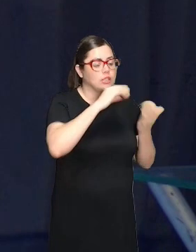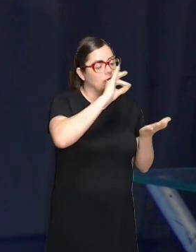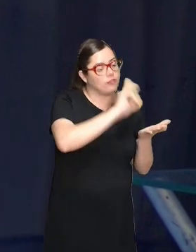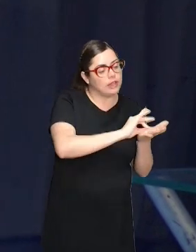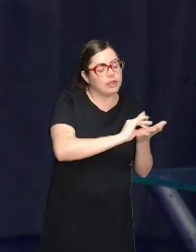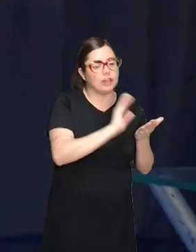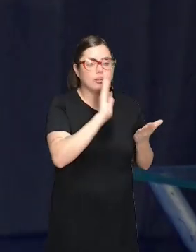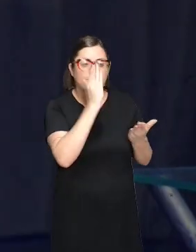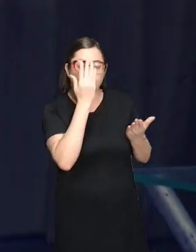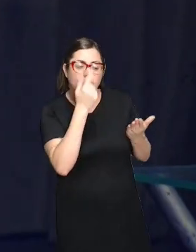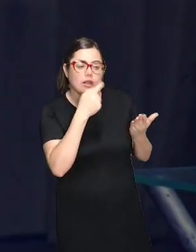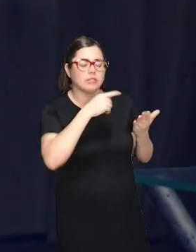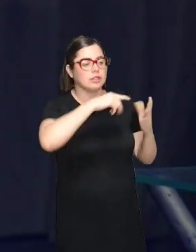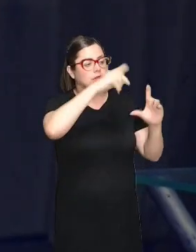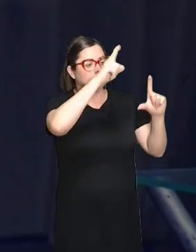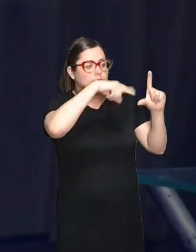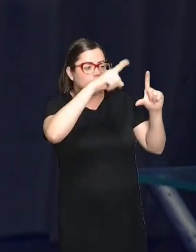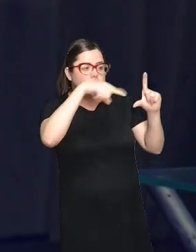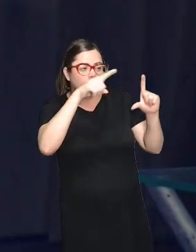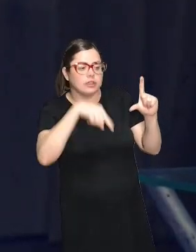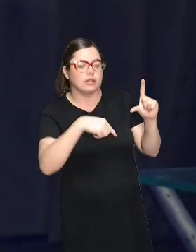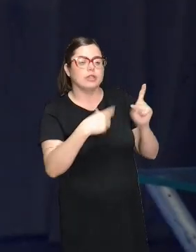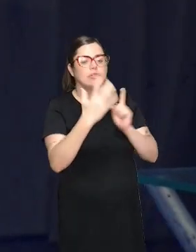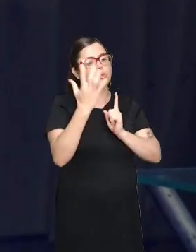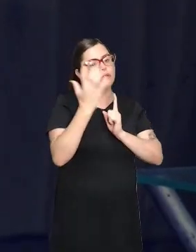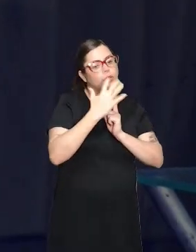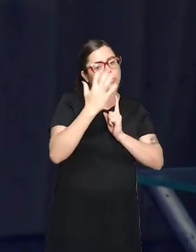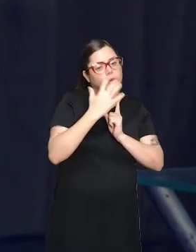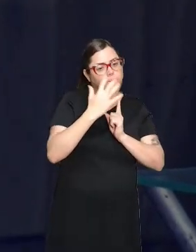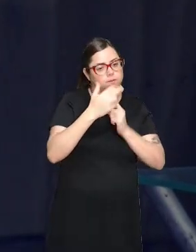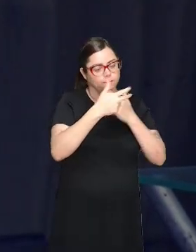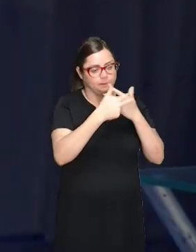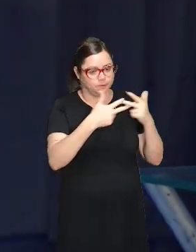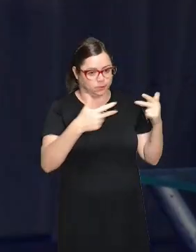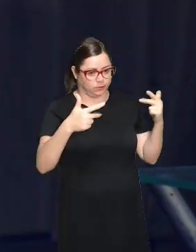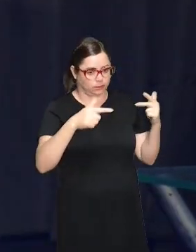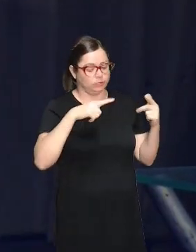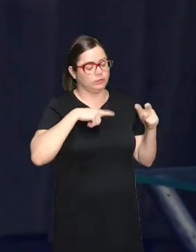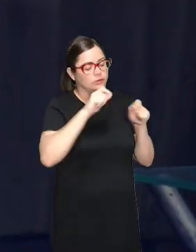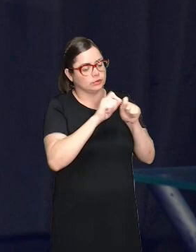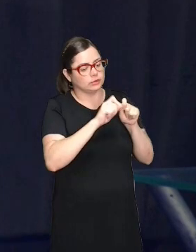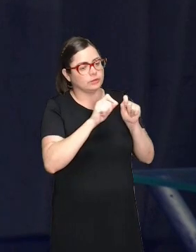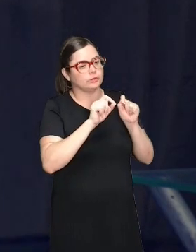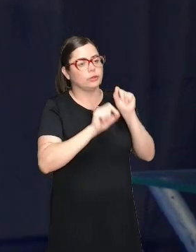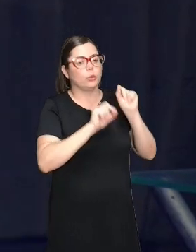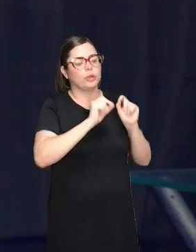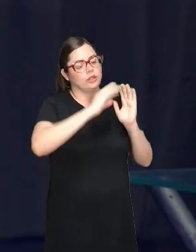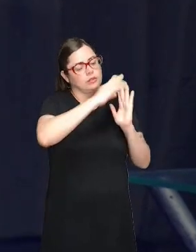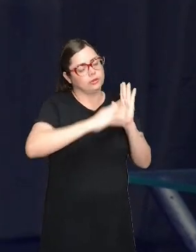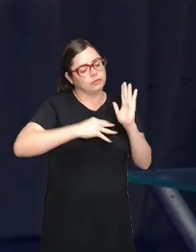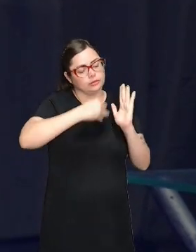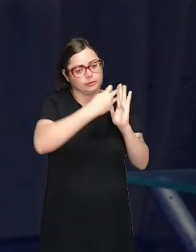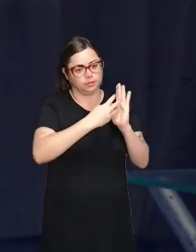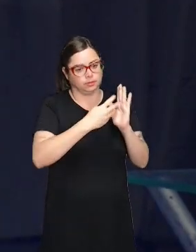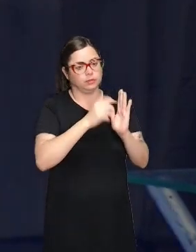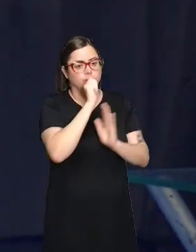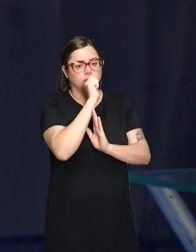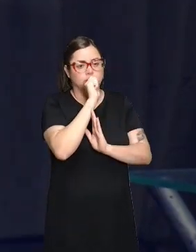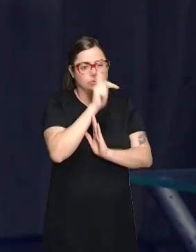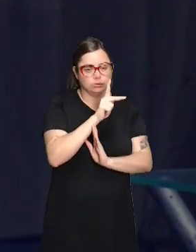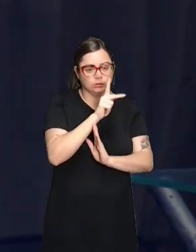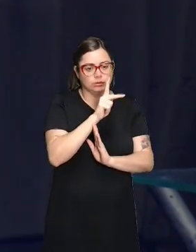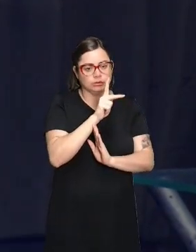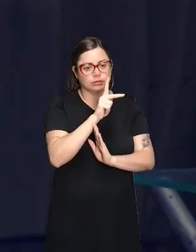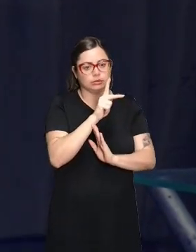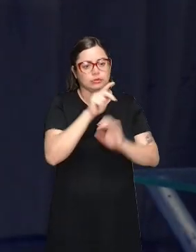se um gráfico está te manipulando, é você saber o que fazer quando a lista das pessoas que se aposentaram vaza e